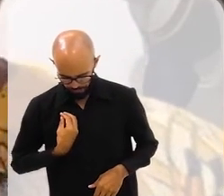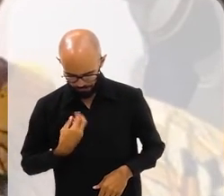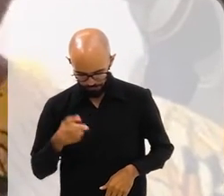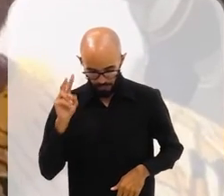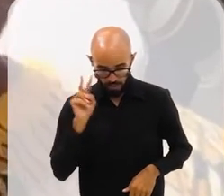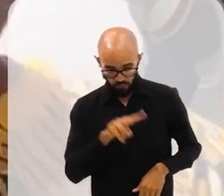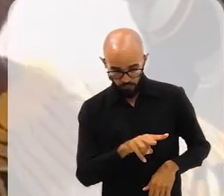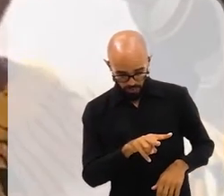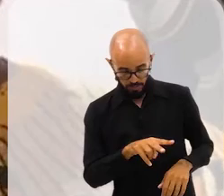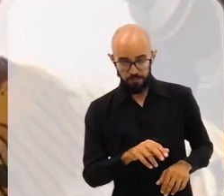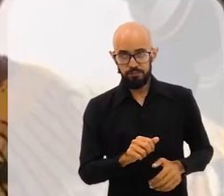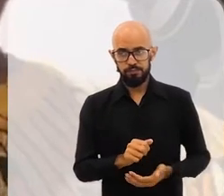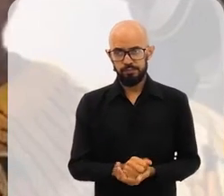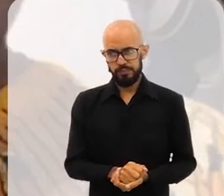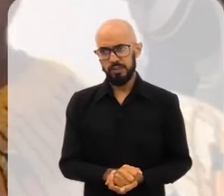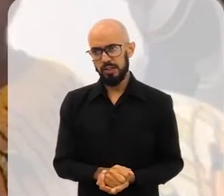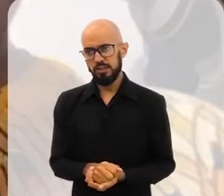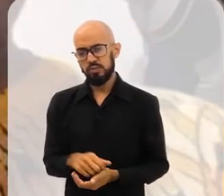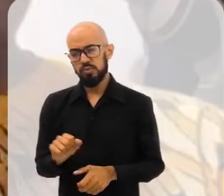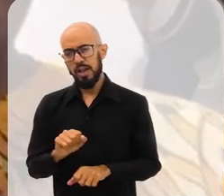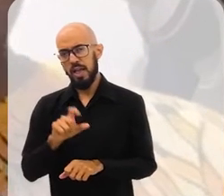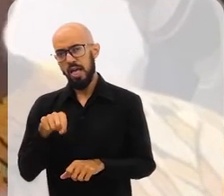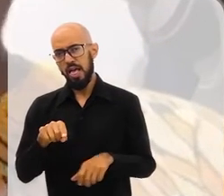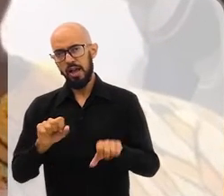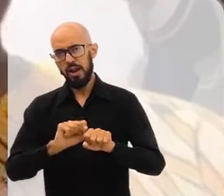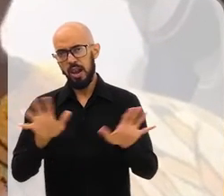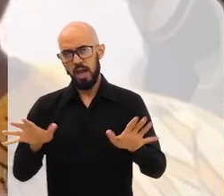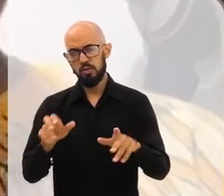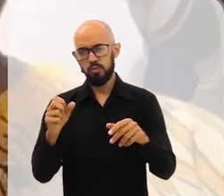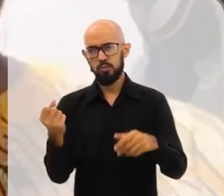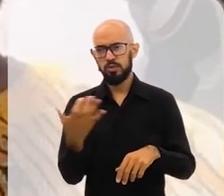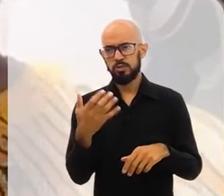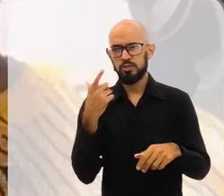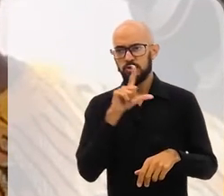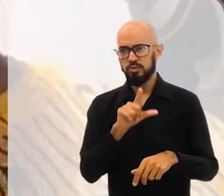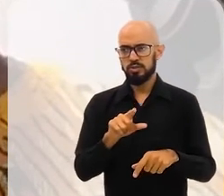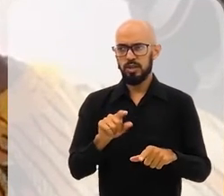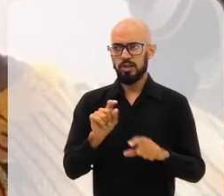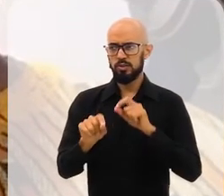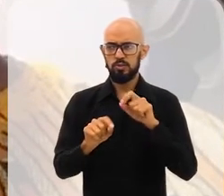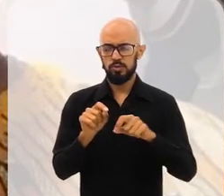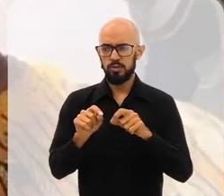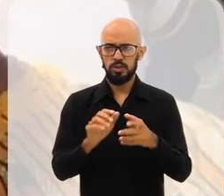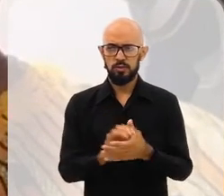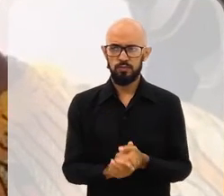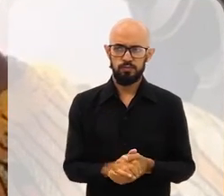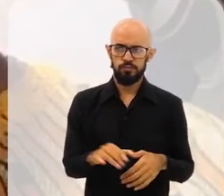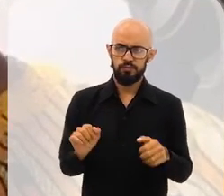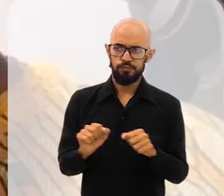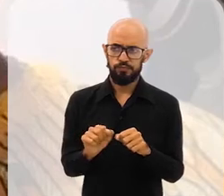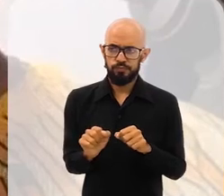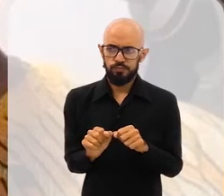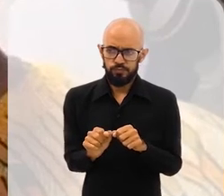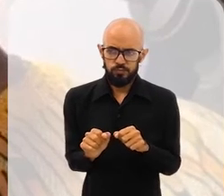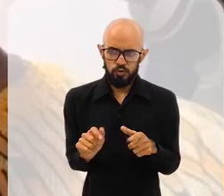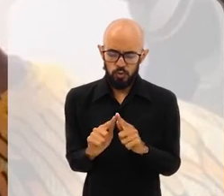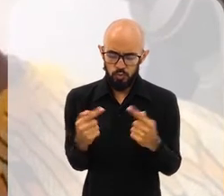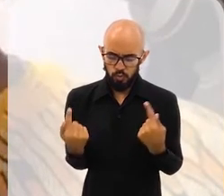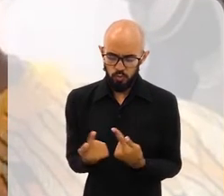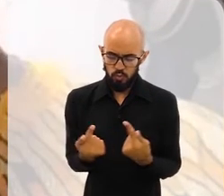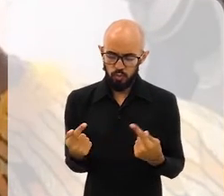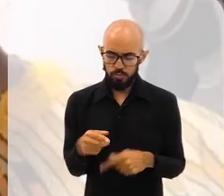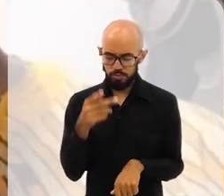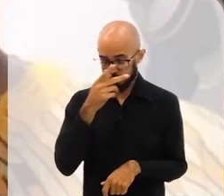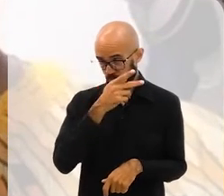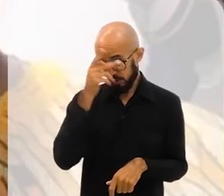participar assistir fica muito explícito quando a gente consegue por exemplo é fazer um